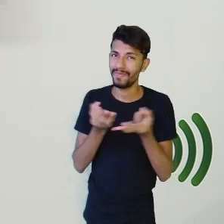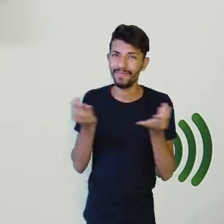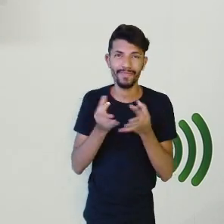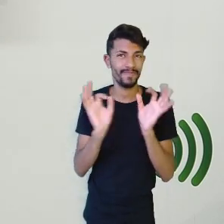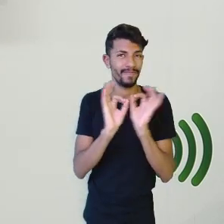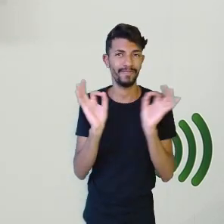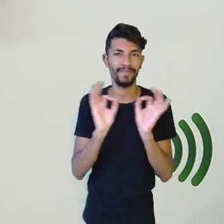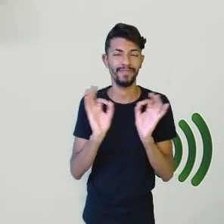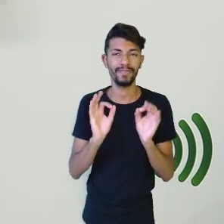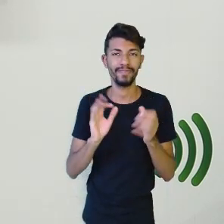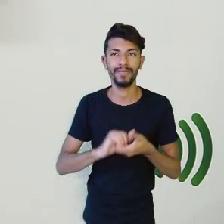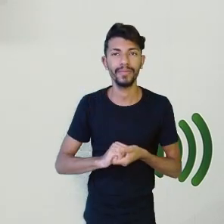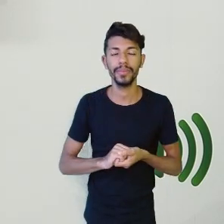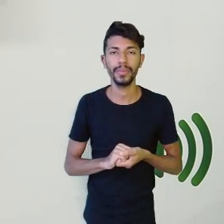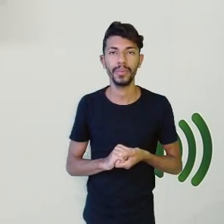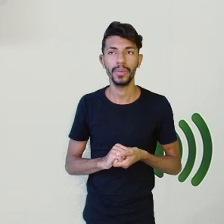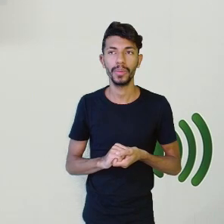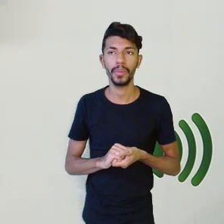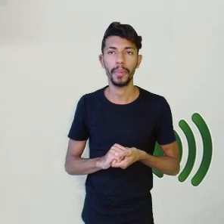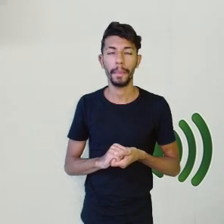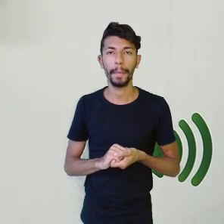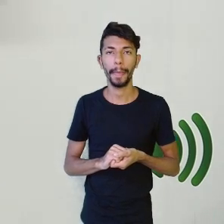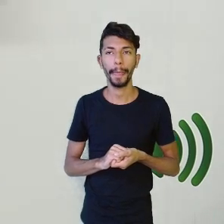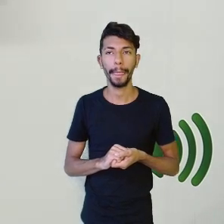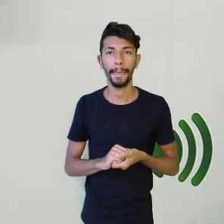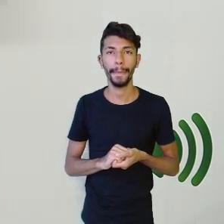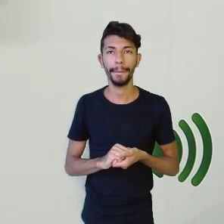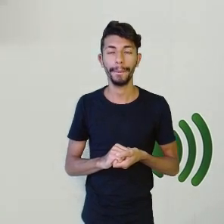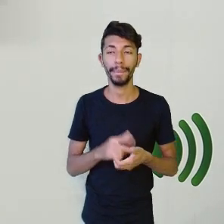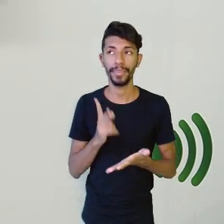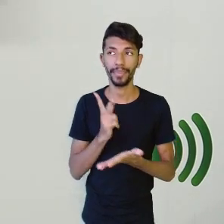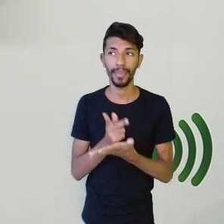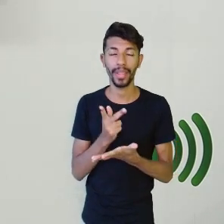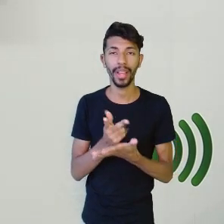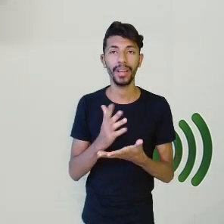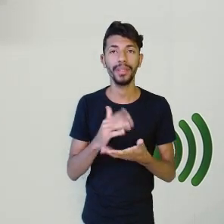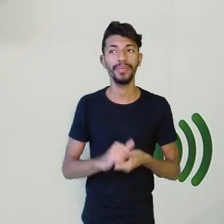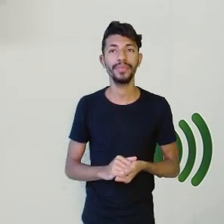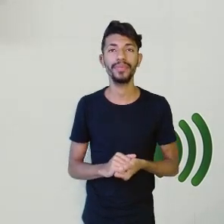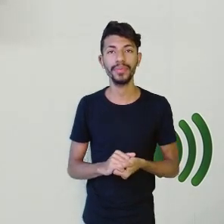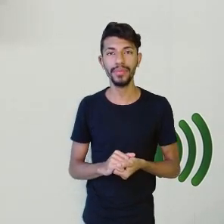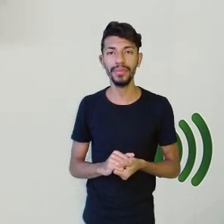tão privilegiados assim, não. Vamos seguindo.